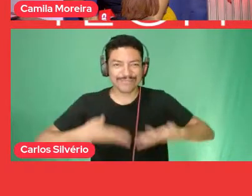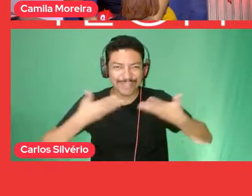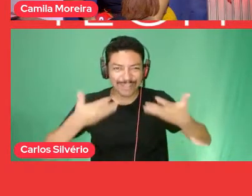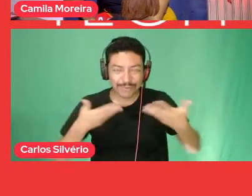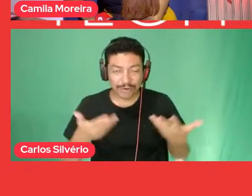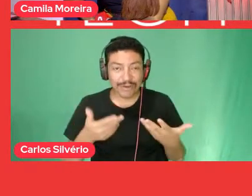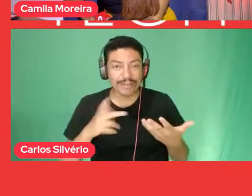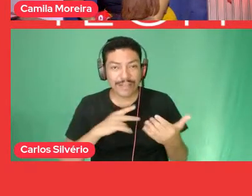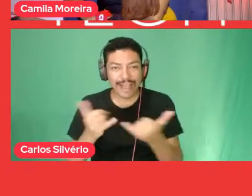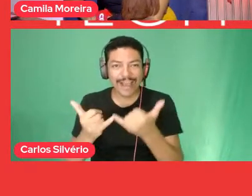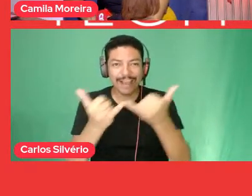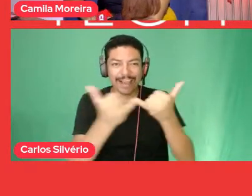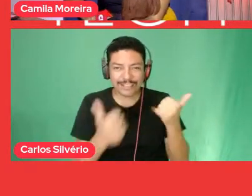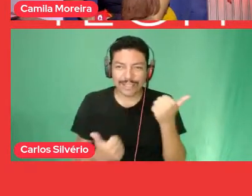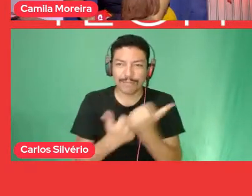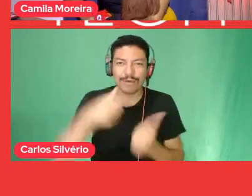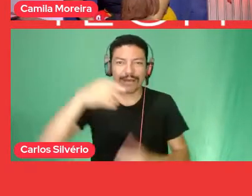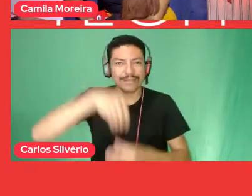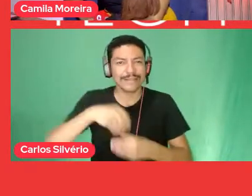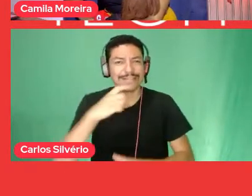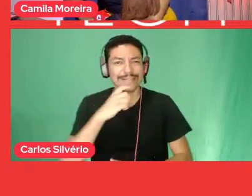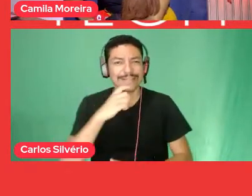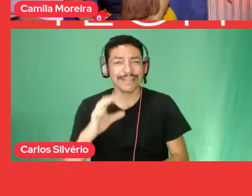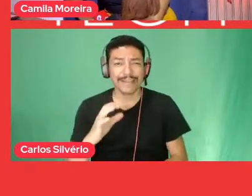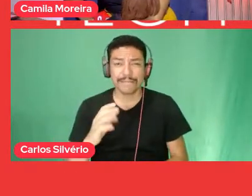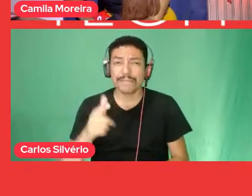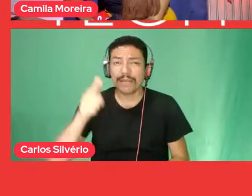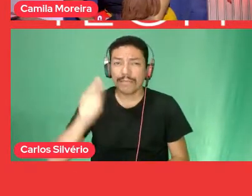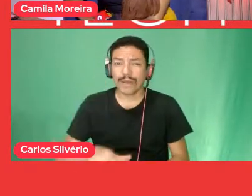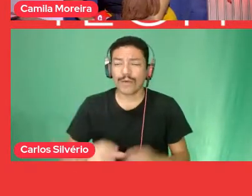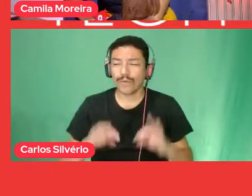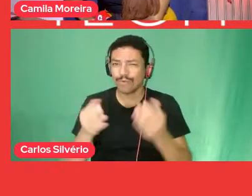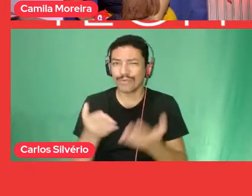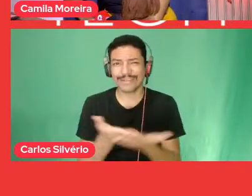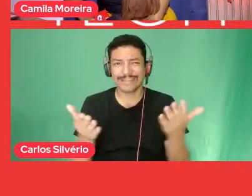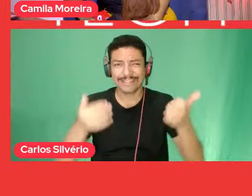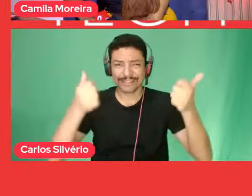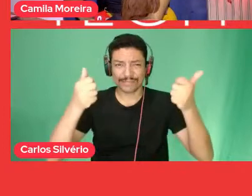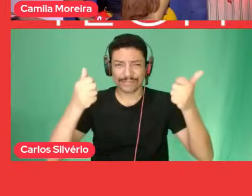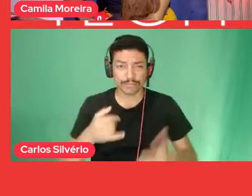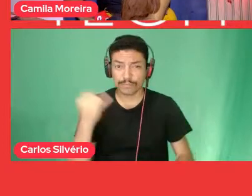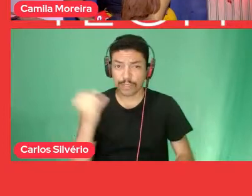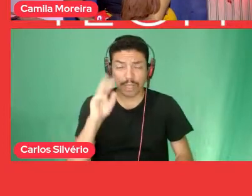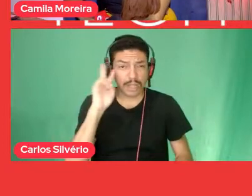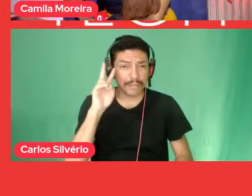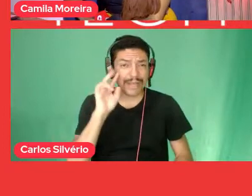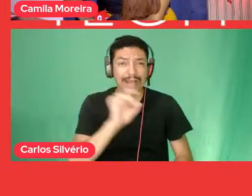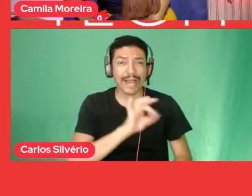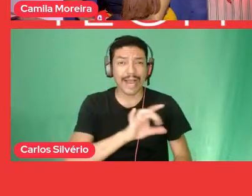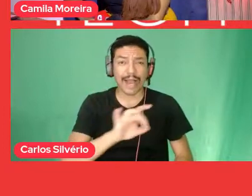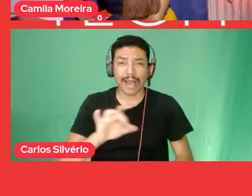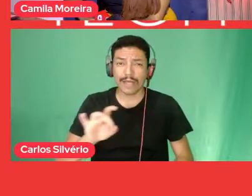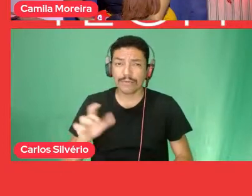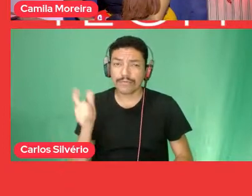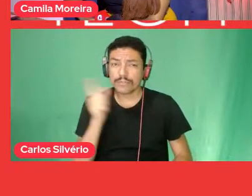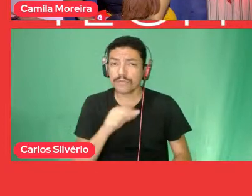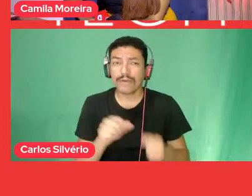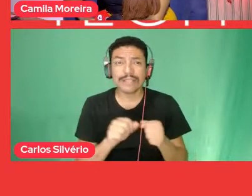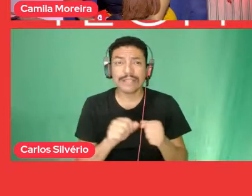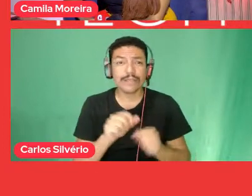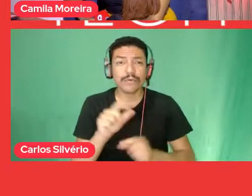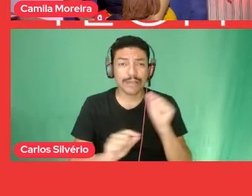CIT, né? E além de tudo que elas falaram, né, eu acho que é super importante lembrar o que cada um pode fazer, né, no dia a